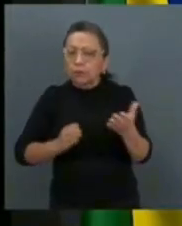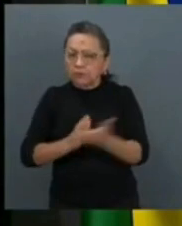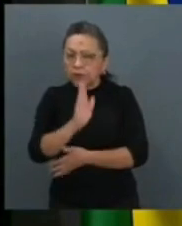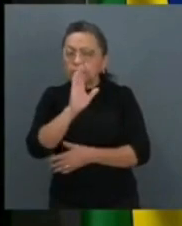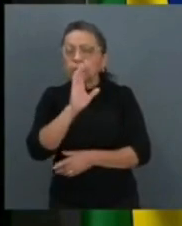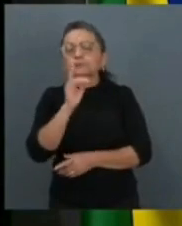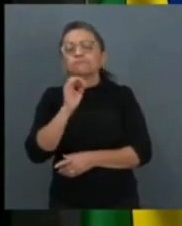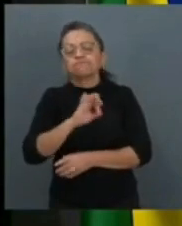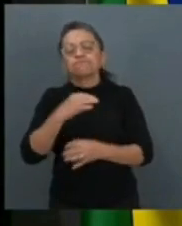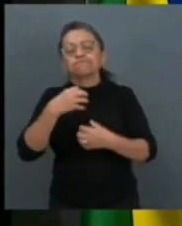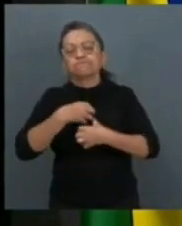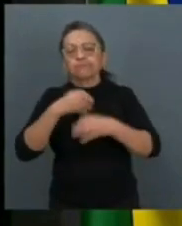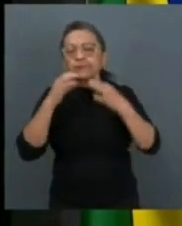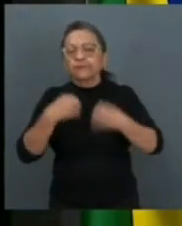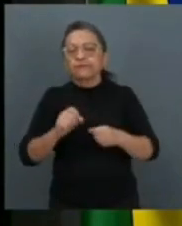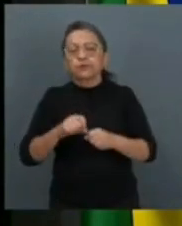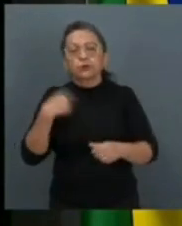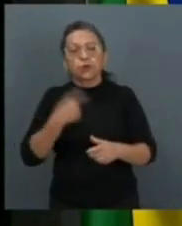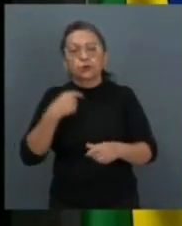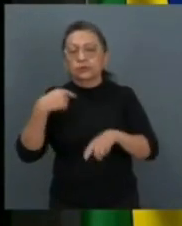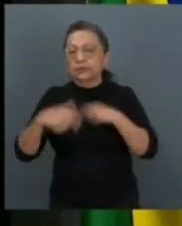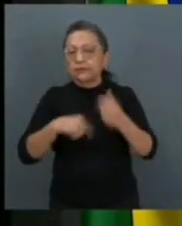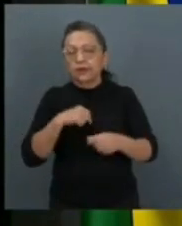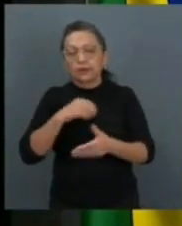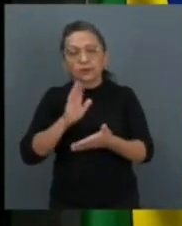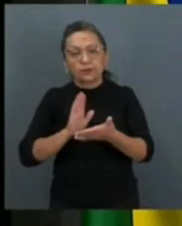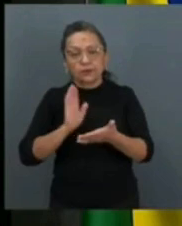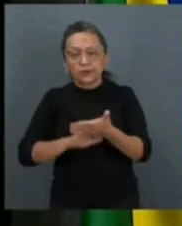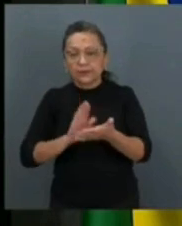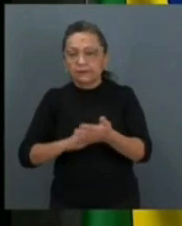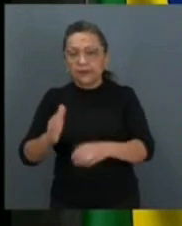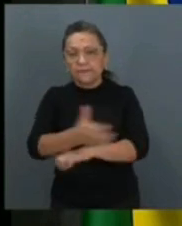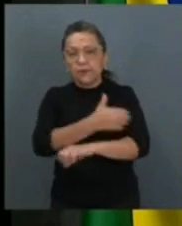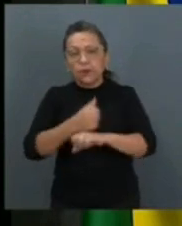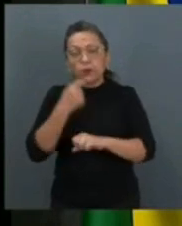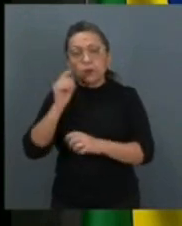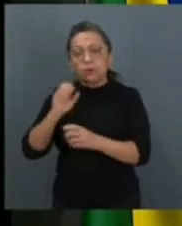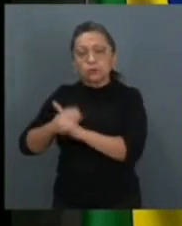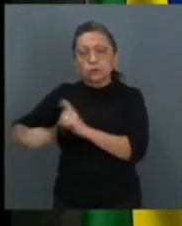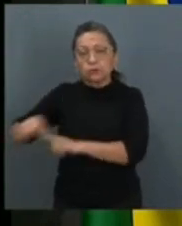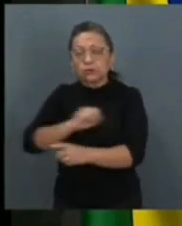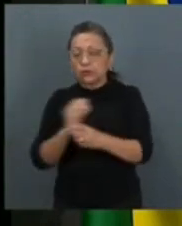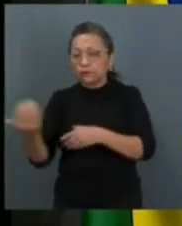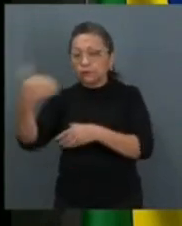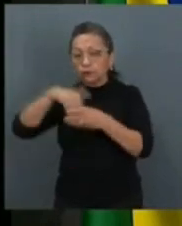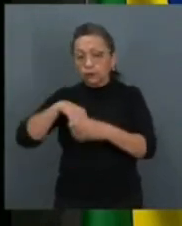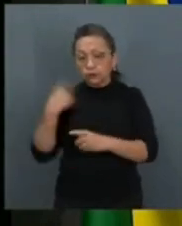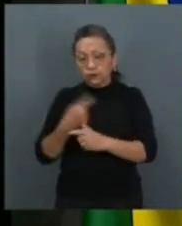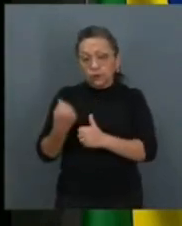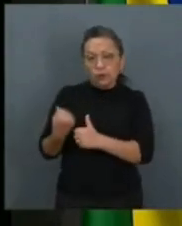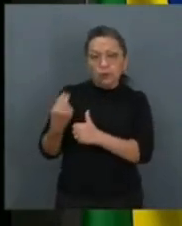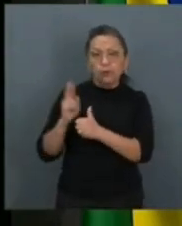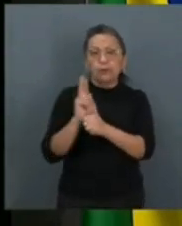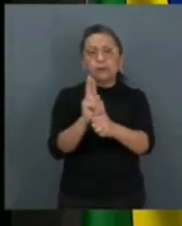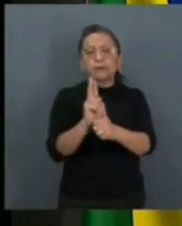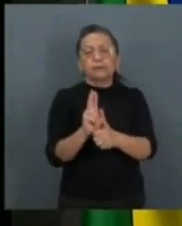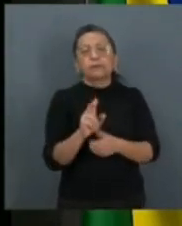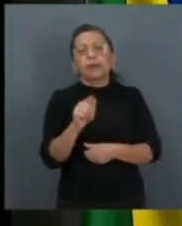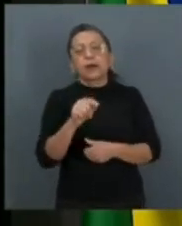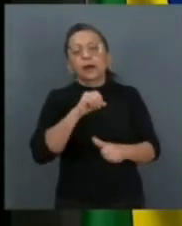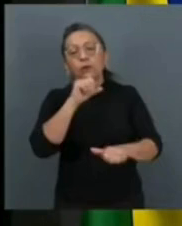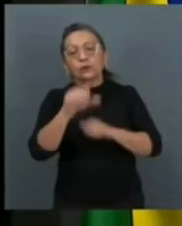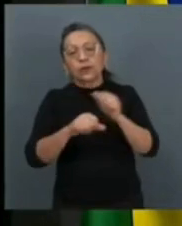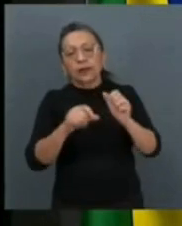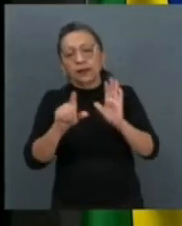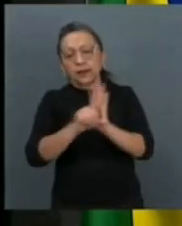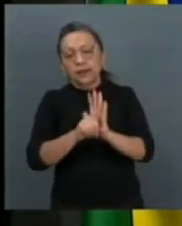26, estaremos cumprindo com o nosso dever moral com a sociedade que nos elegeu como representantes. A alteração